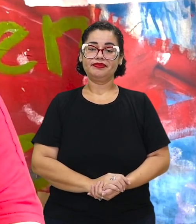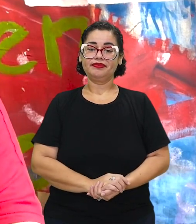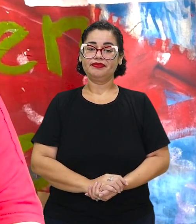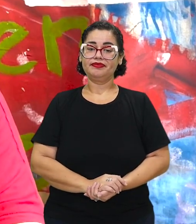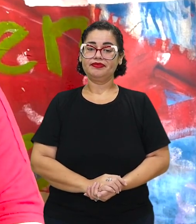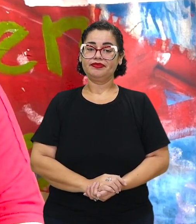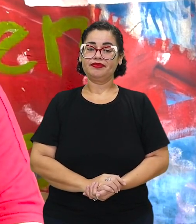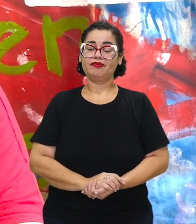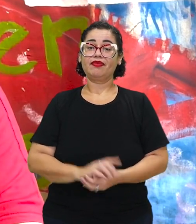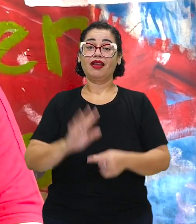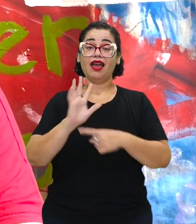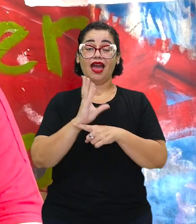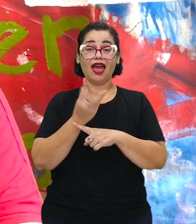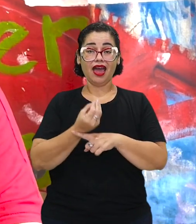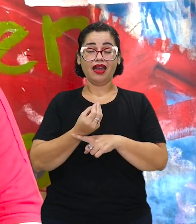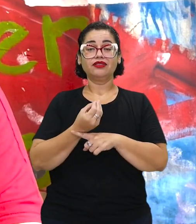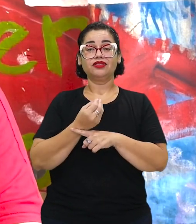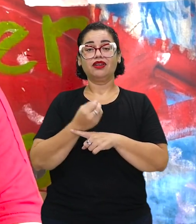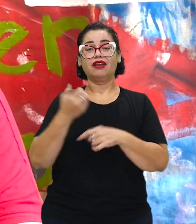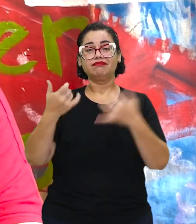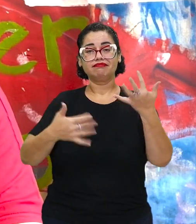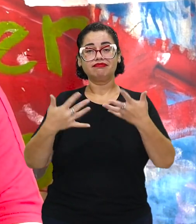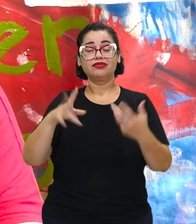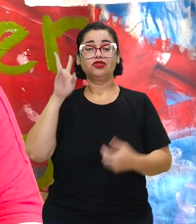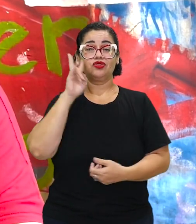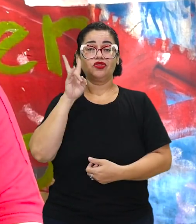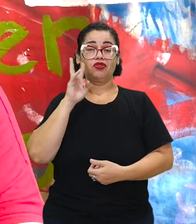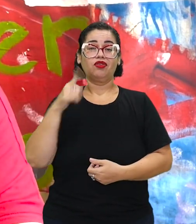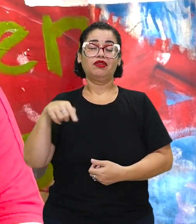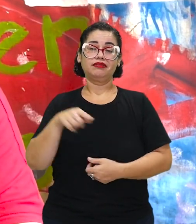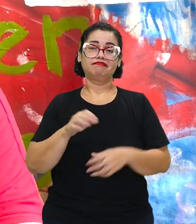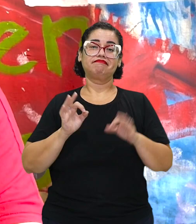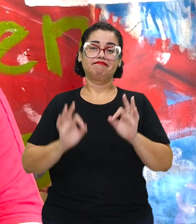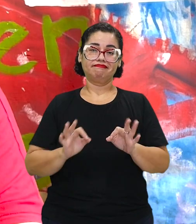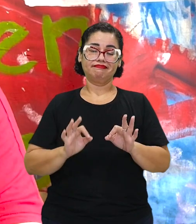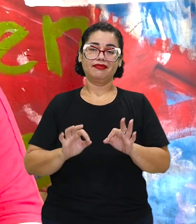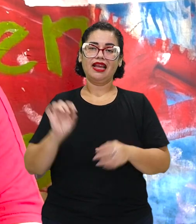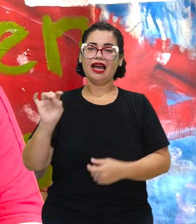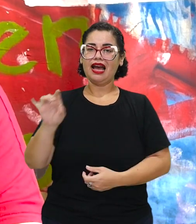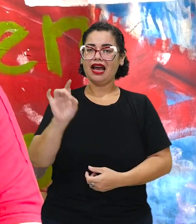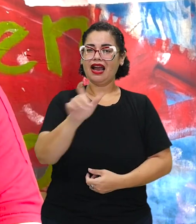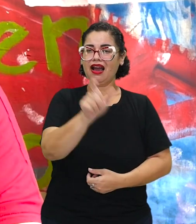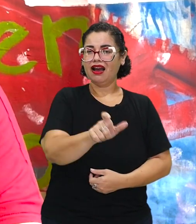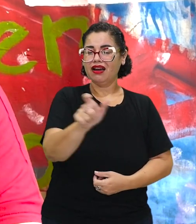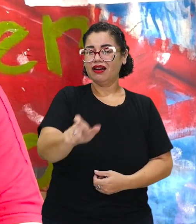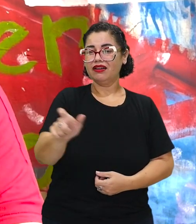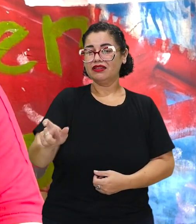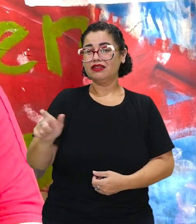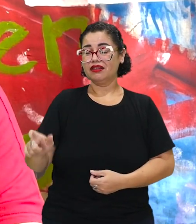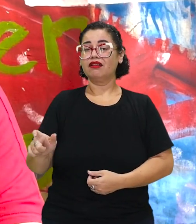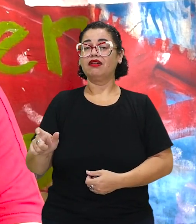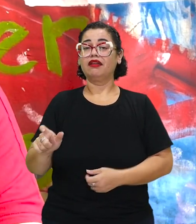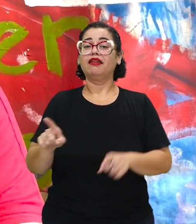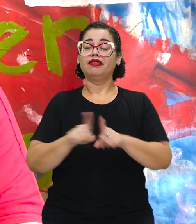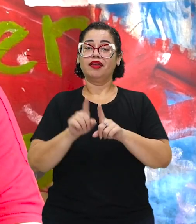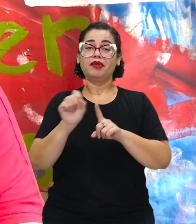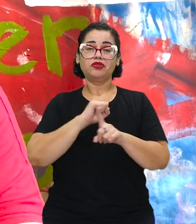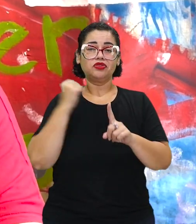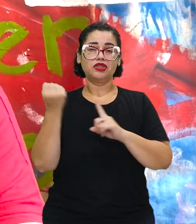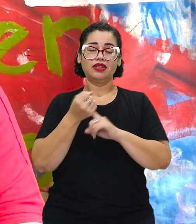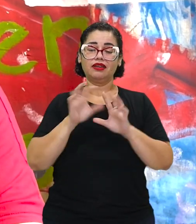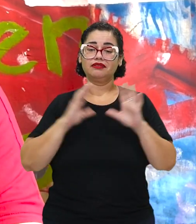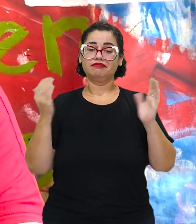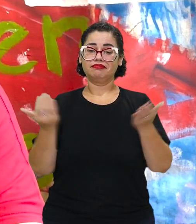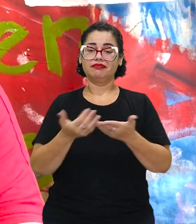é, a arte vai contando a história mesmo, de cada indivíduo e